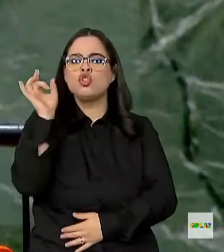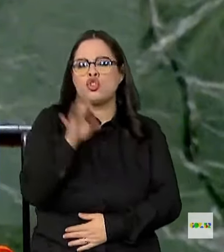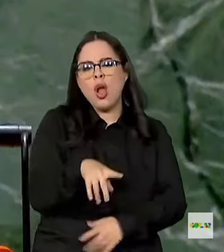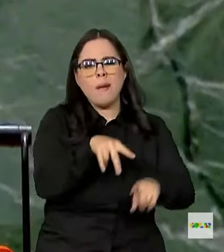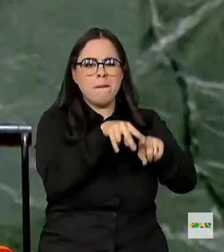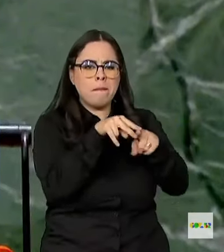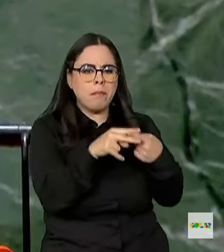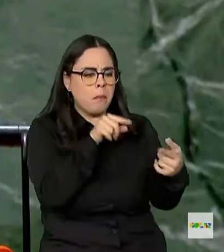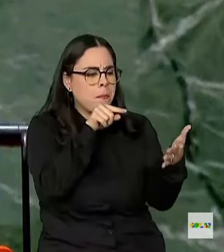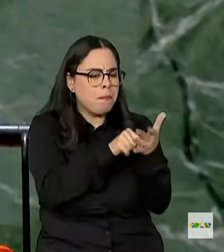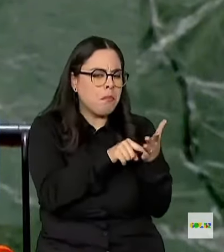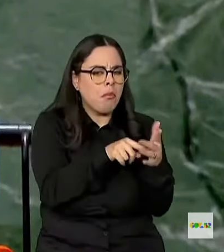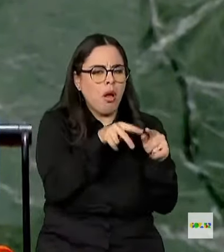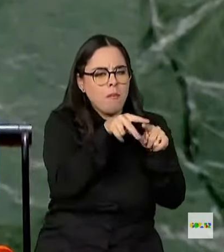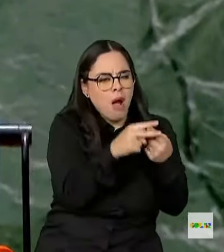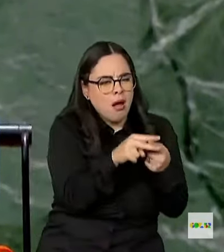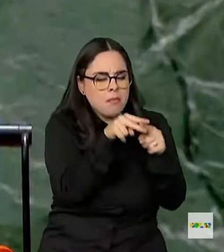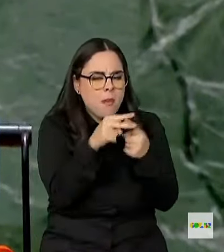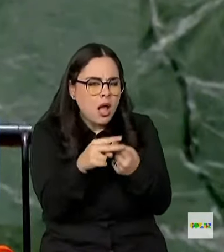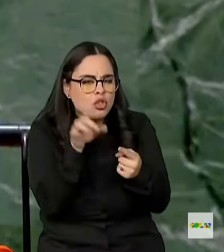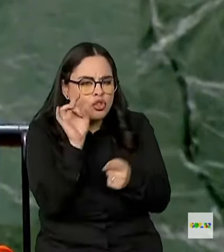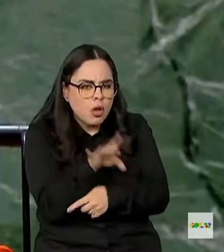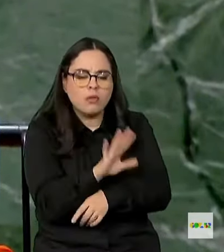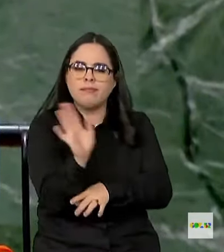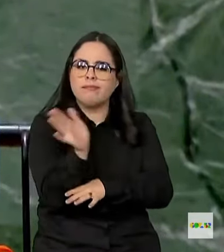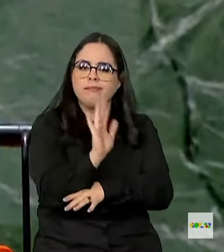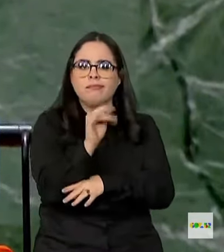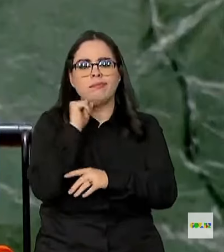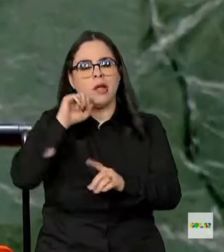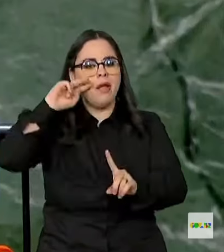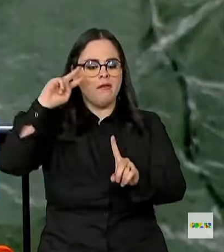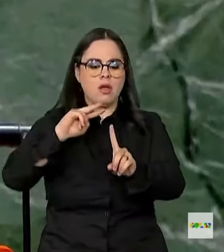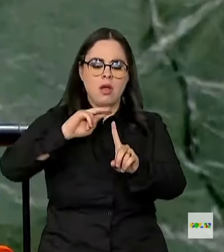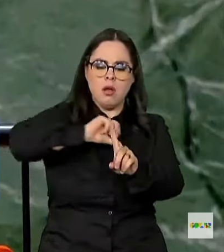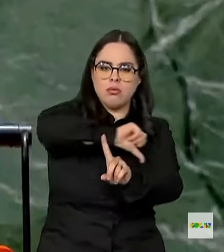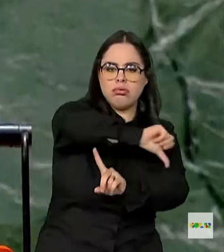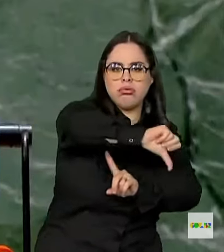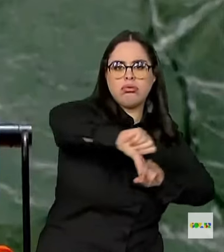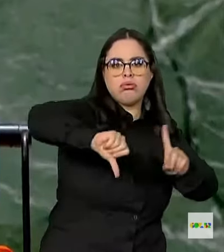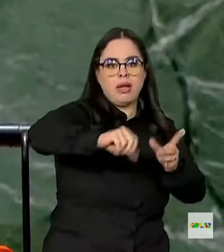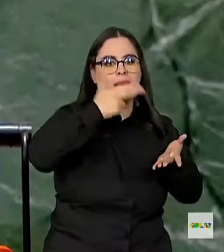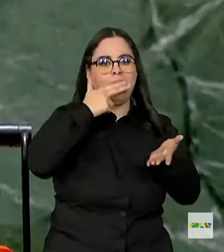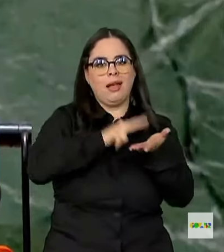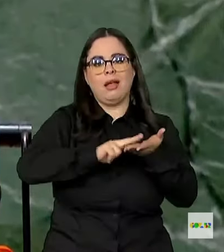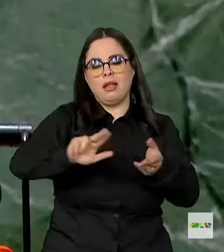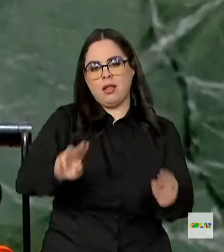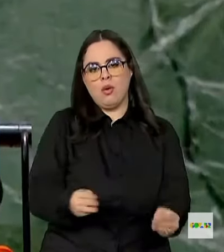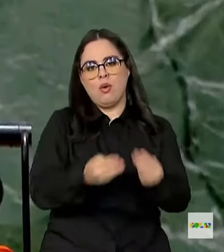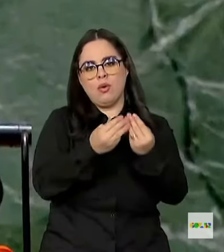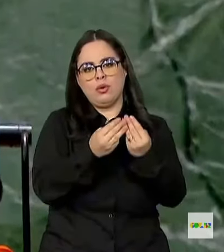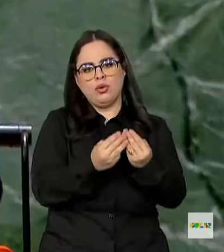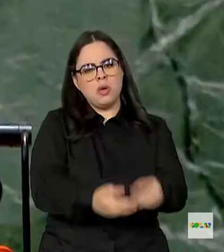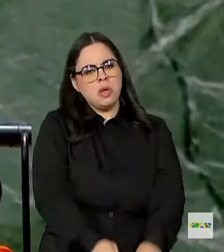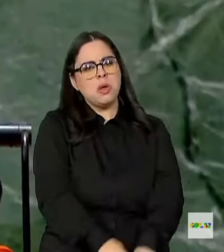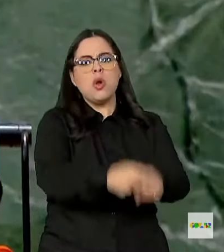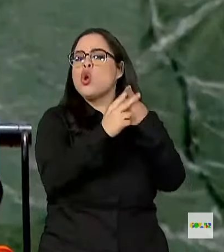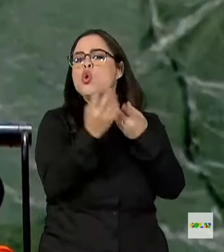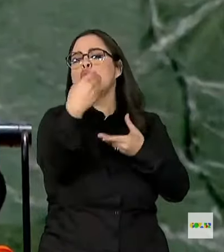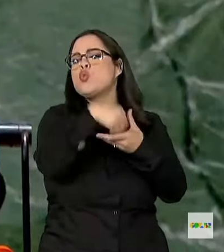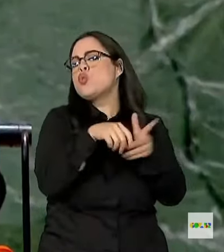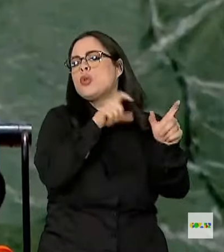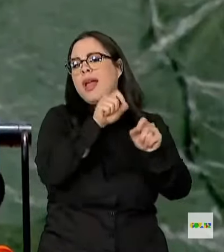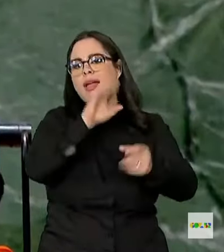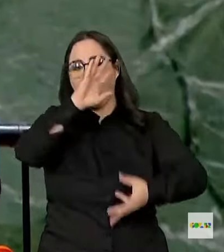ajustes pontuais. Precisamos contemplar uma ampla revisão da Carta. Sua reforma deve